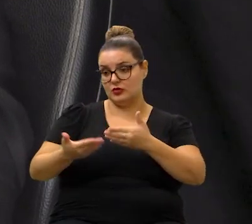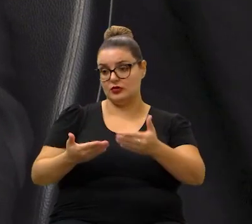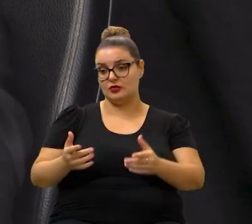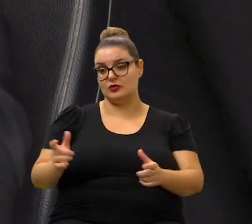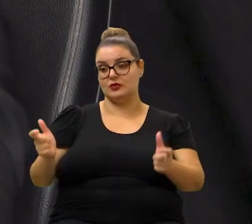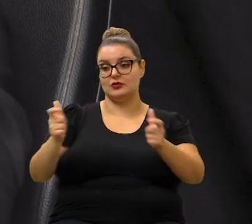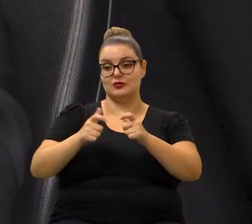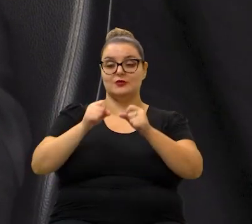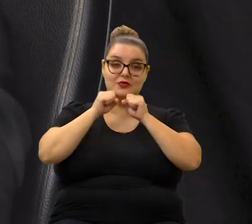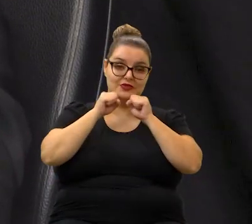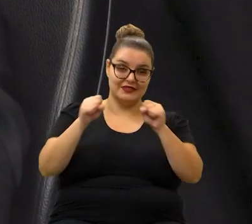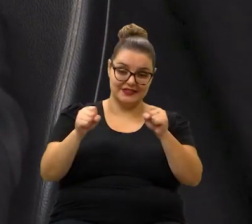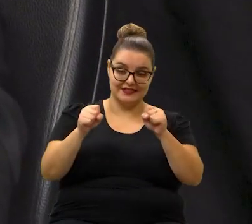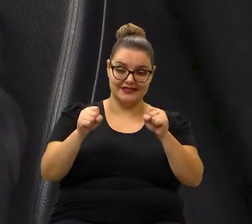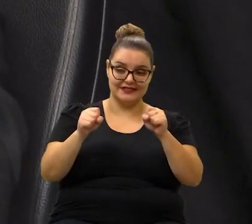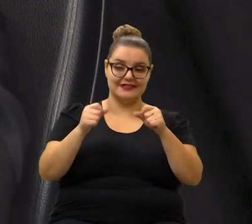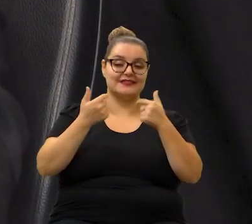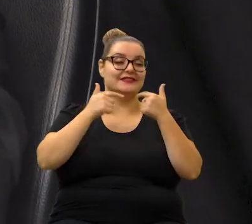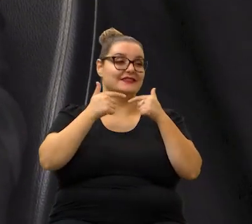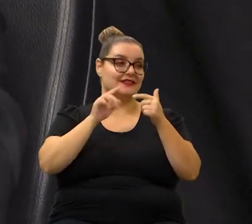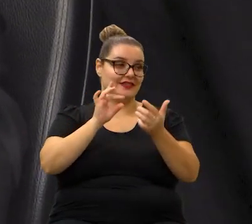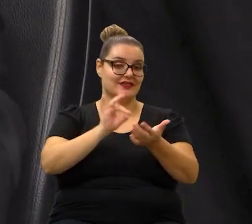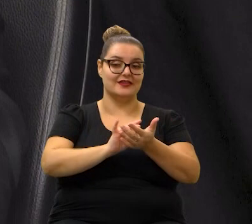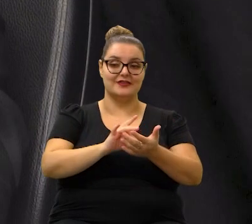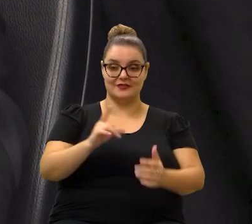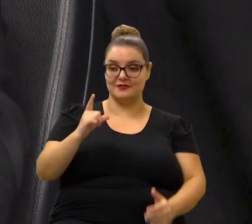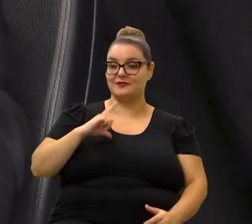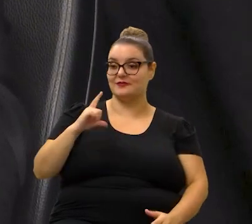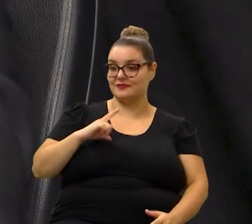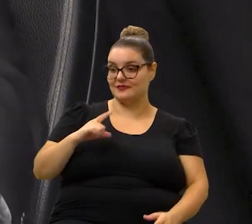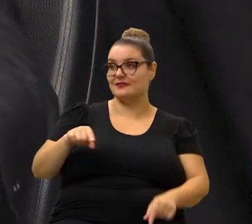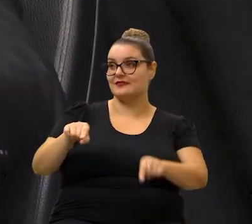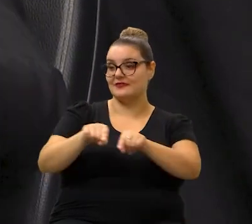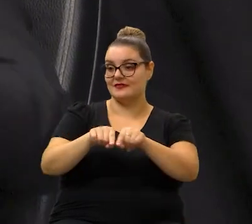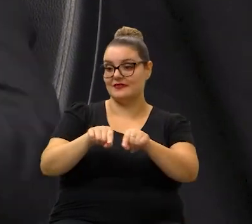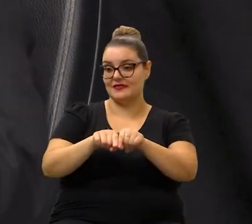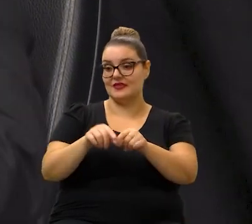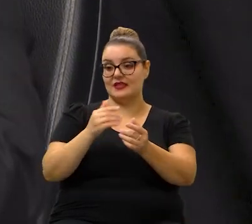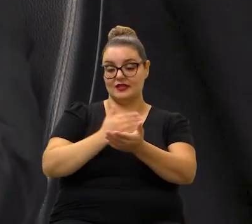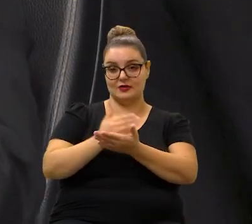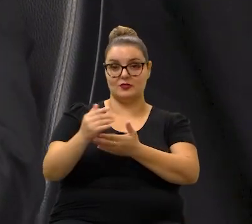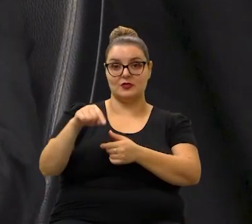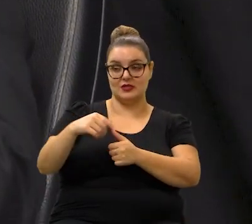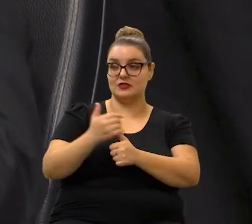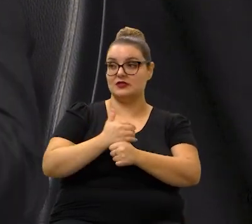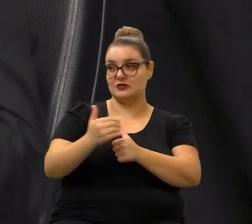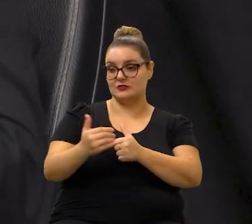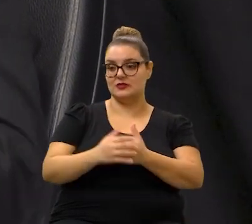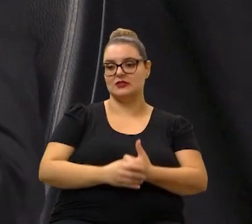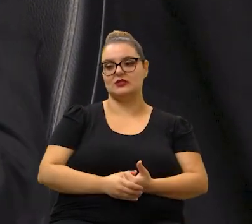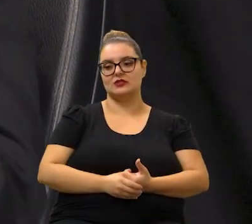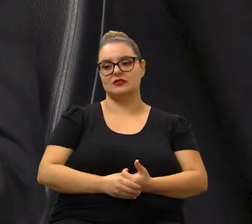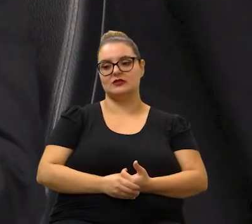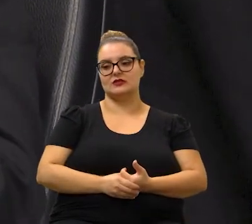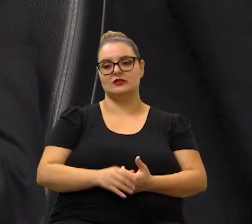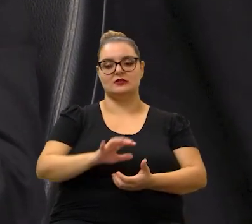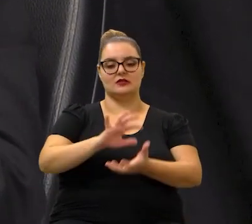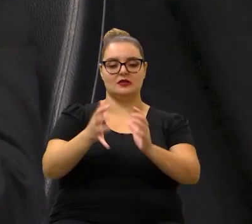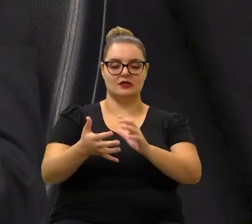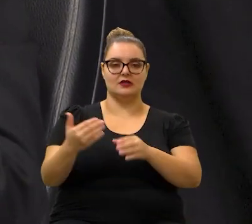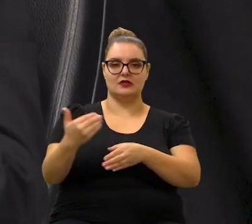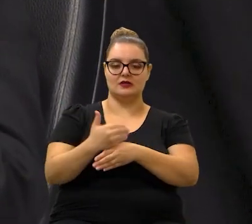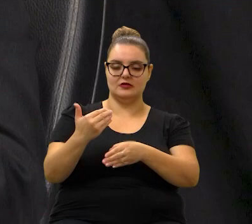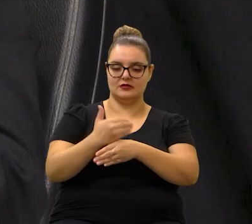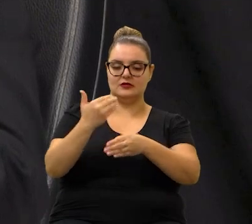diminuiu os assessores É verdade a nós tivemos isso também no início desse mandato tivemos a reforma na